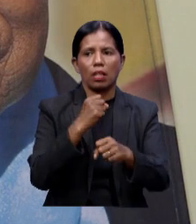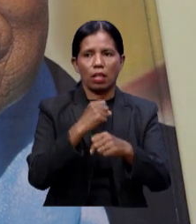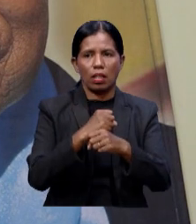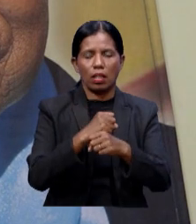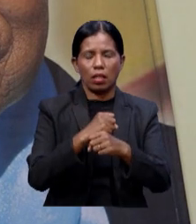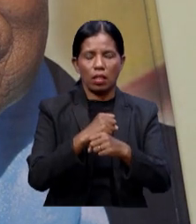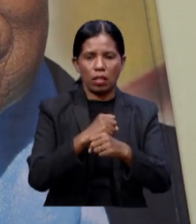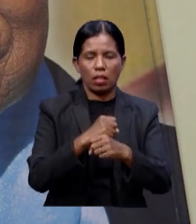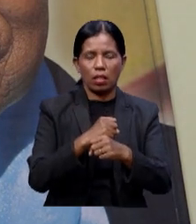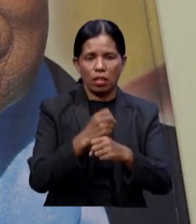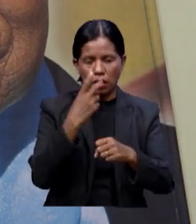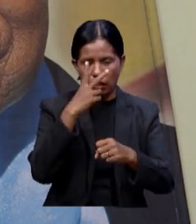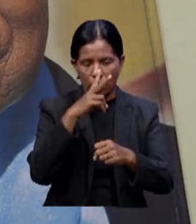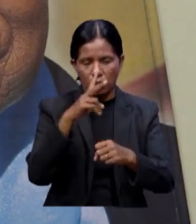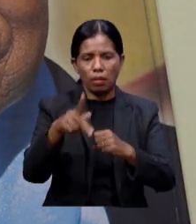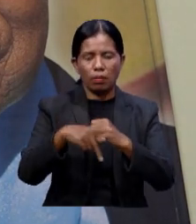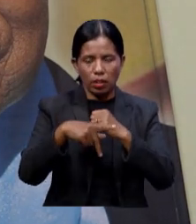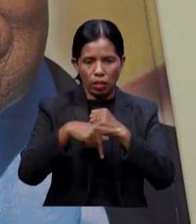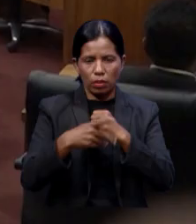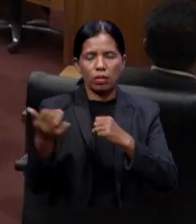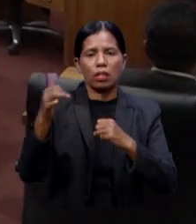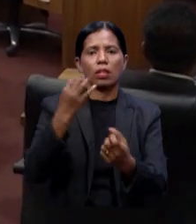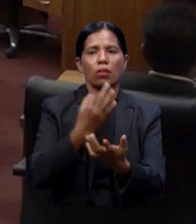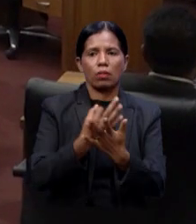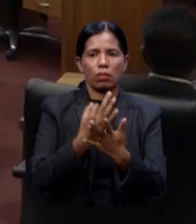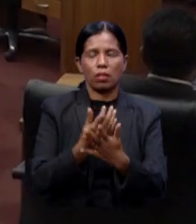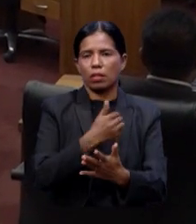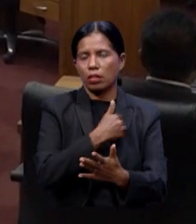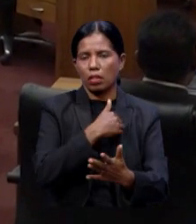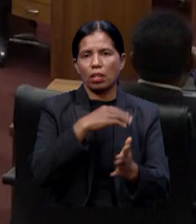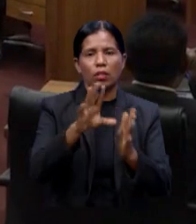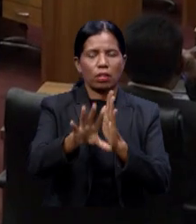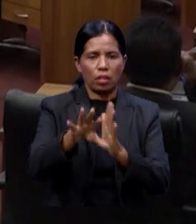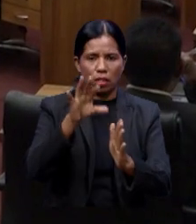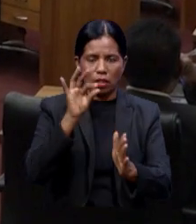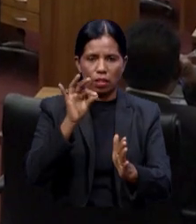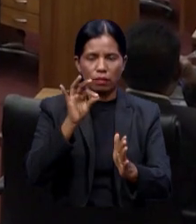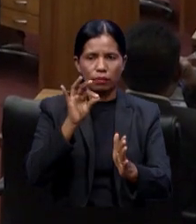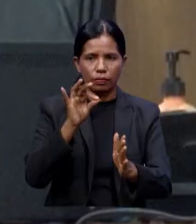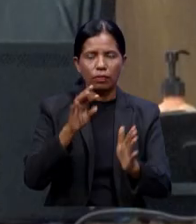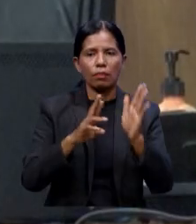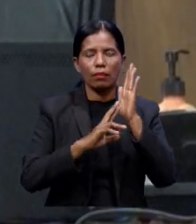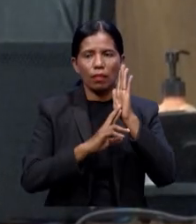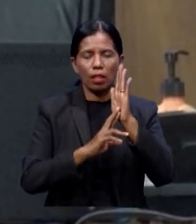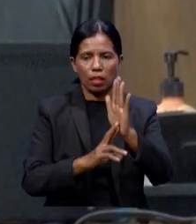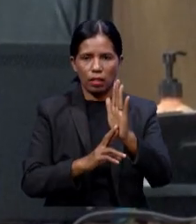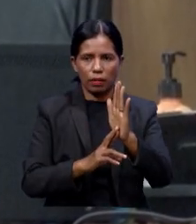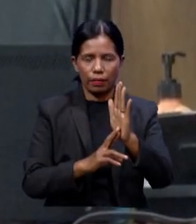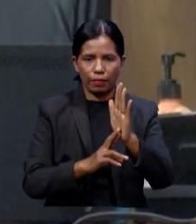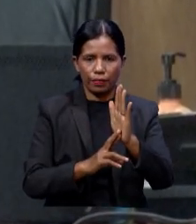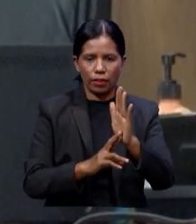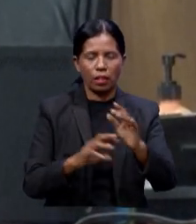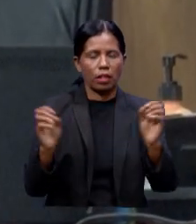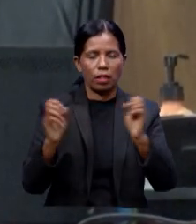ni partidos politik ser ni orçamento i sida ketan relatório de Nebemaka nia